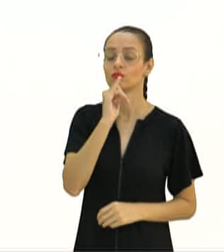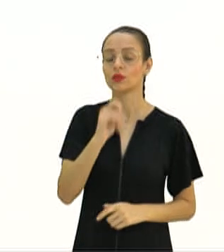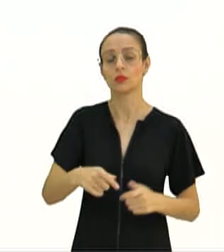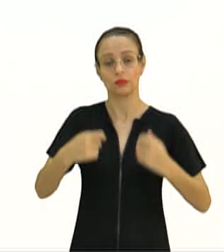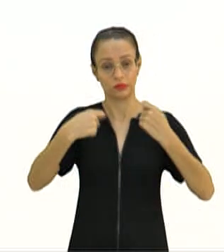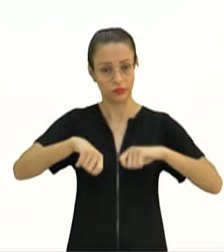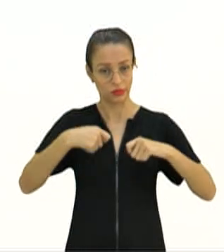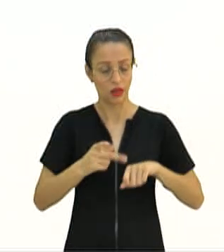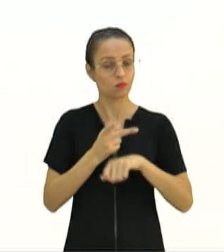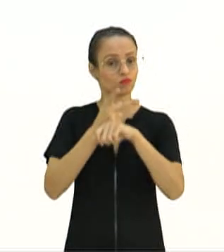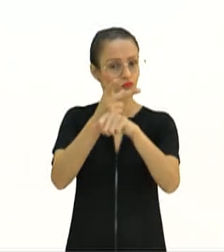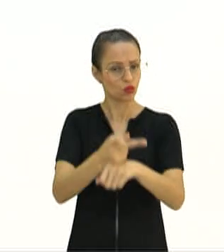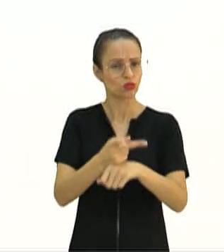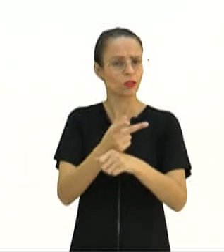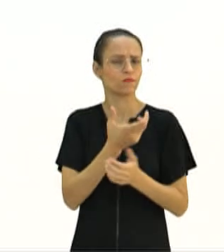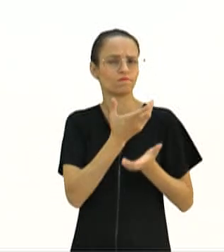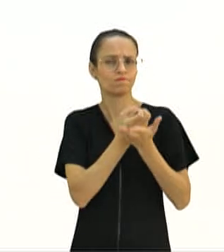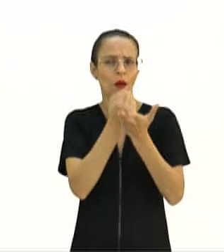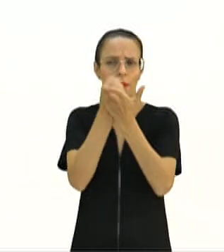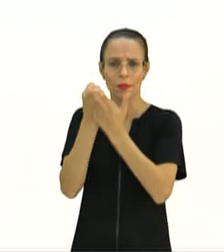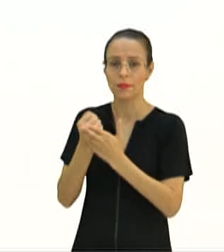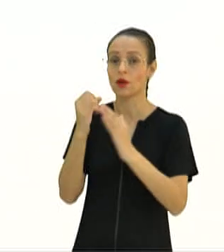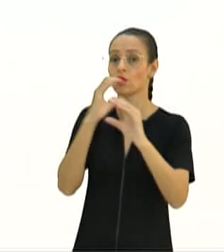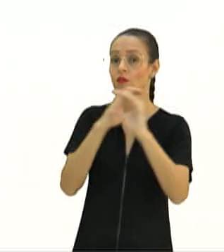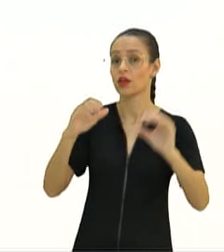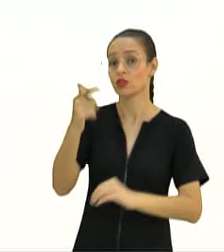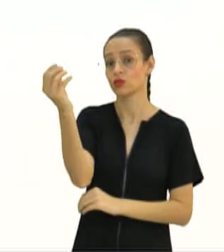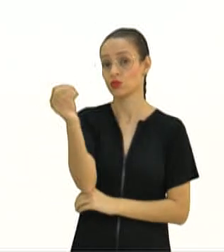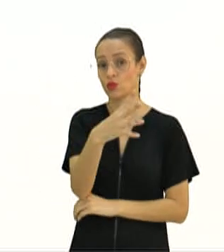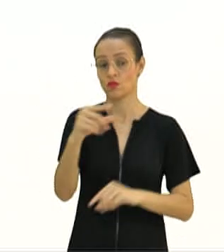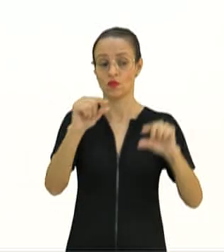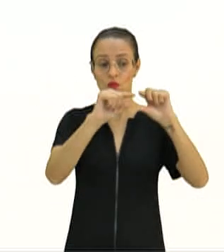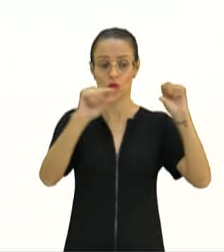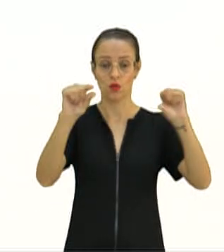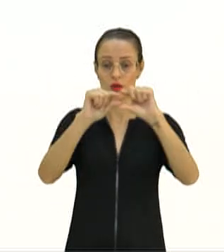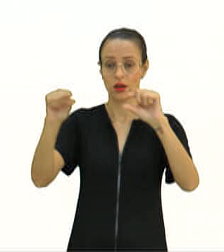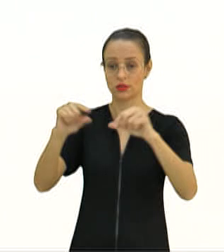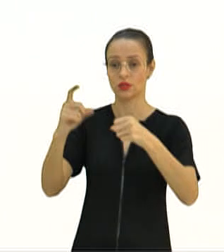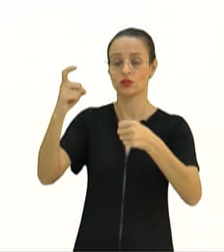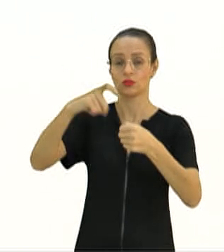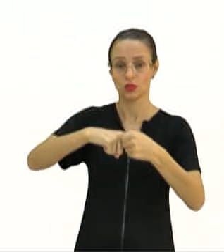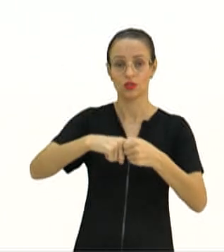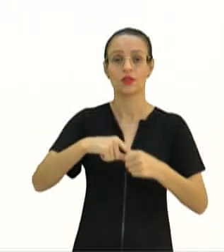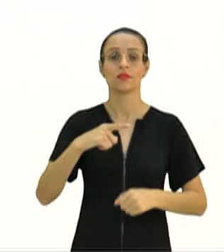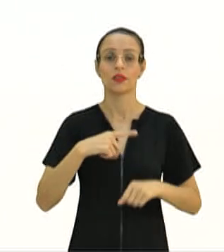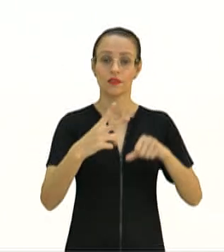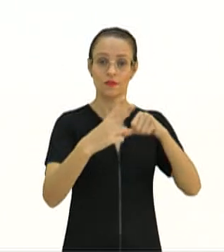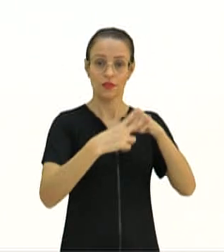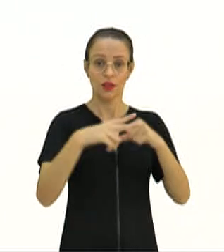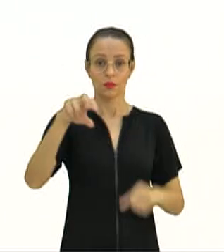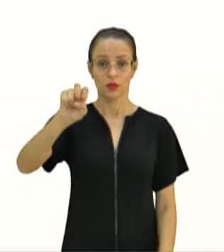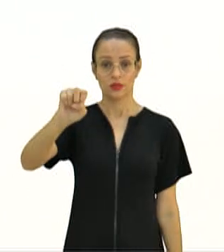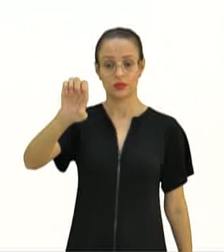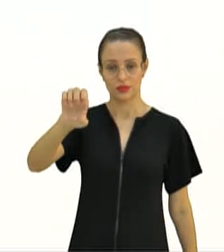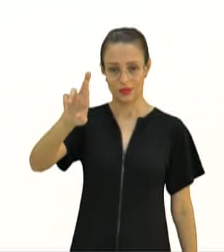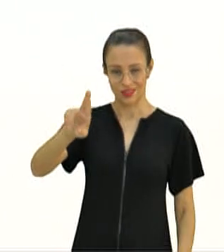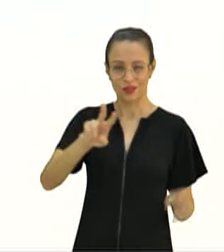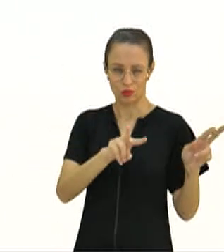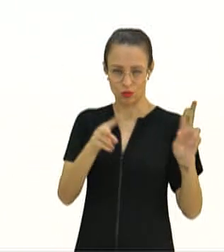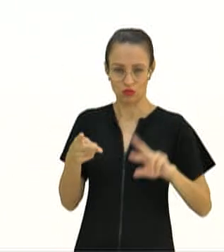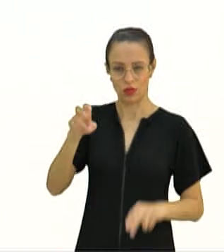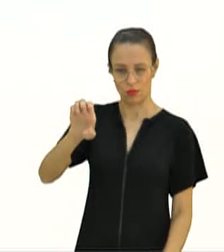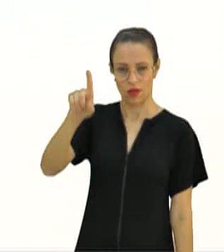se busquem dados confiáveis. É uma nova oração subordinada. Nós temos o verbo, ser, aqui conjugado em é,